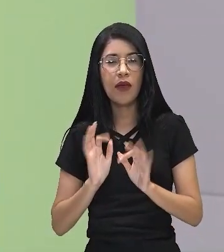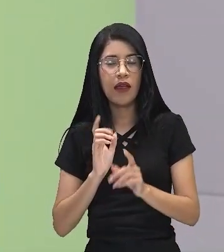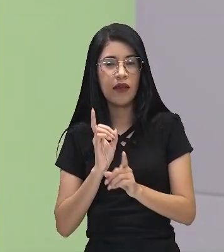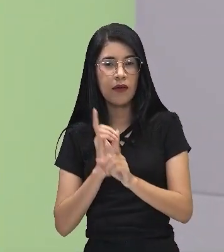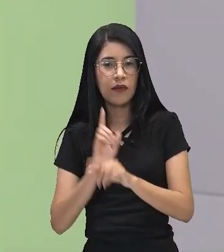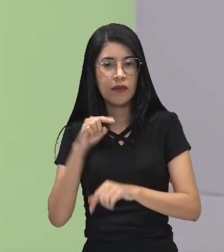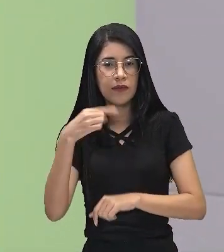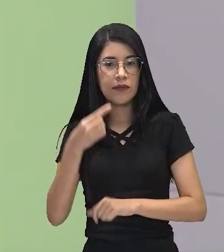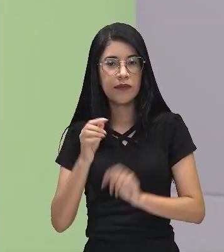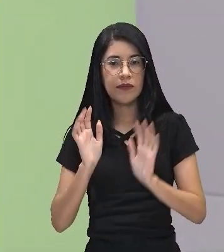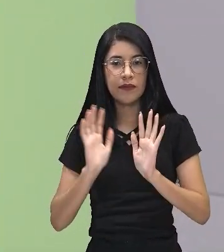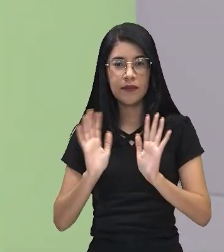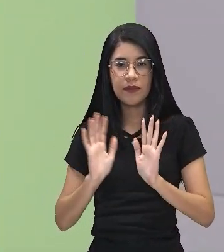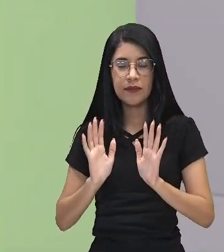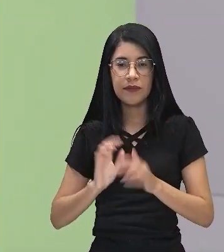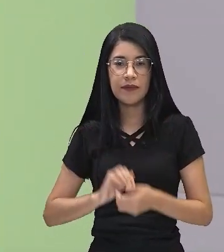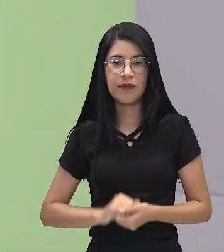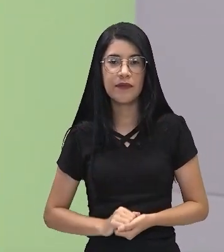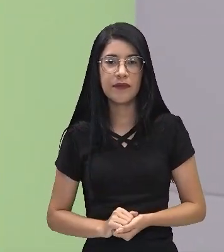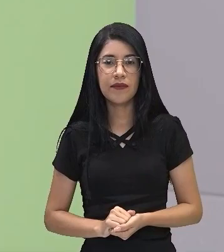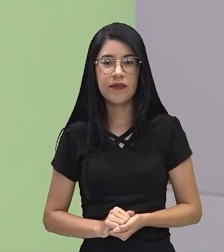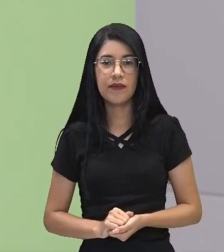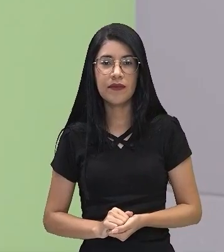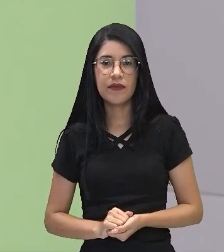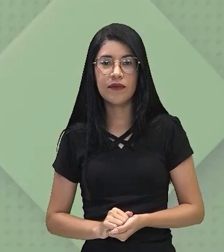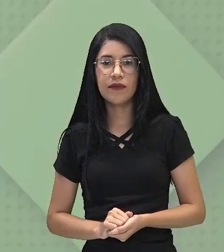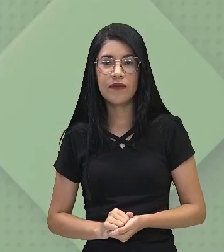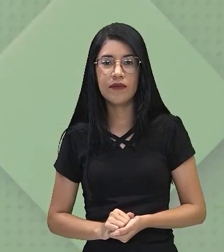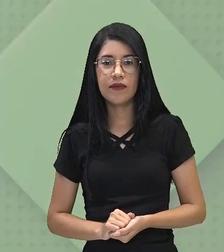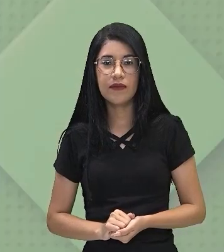aqui. Até a próxima. Fui!